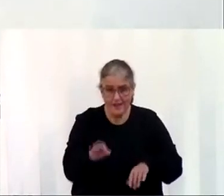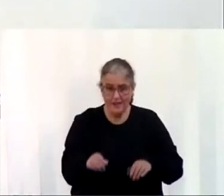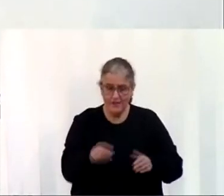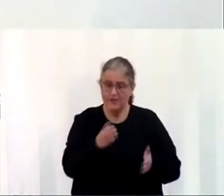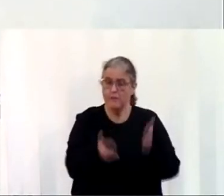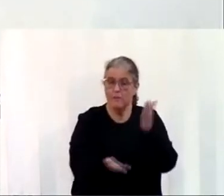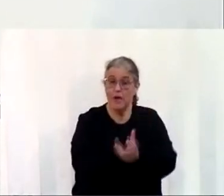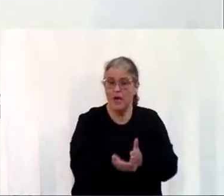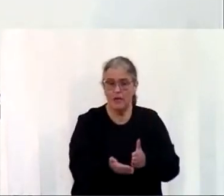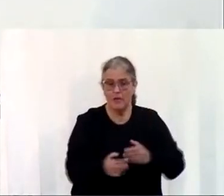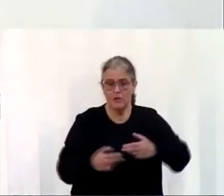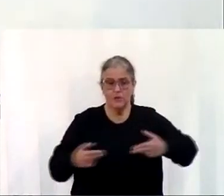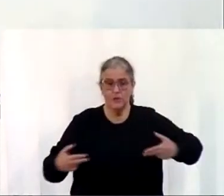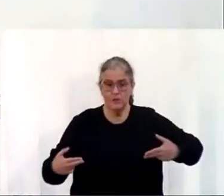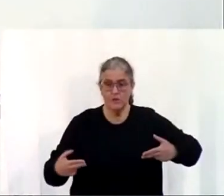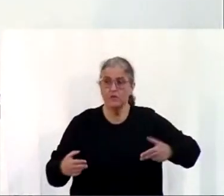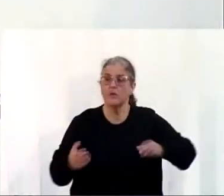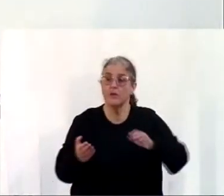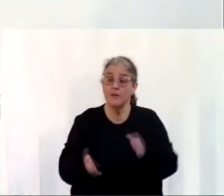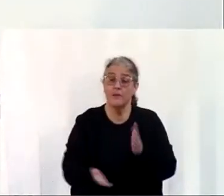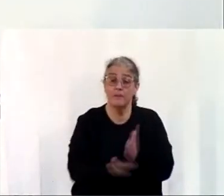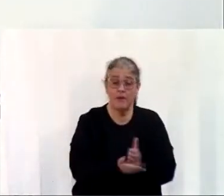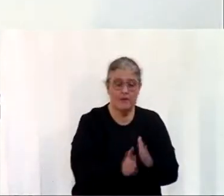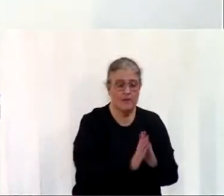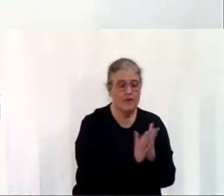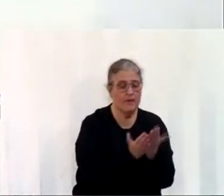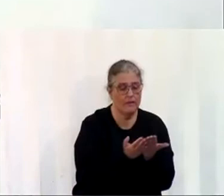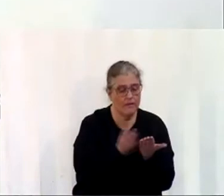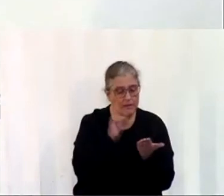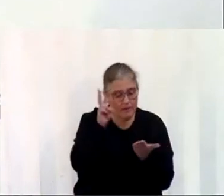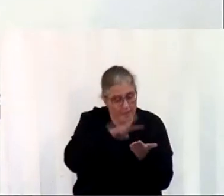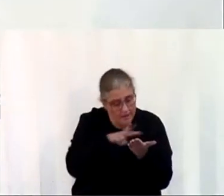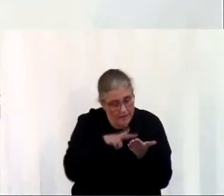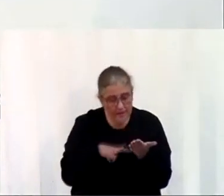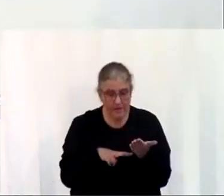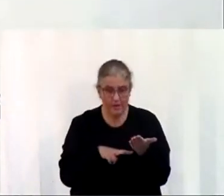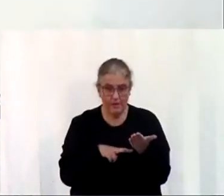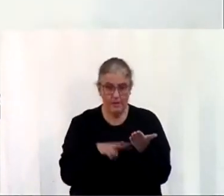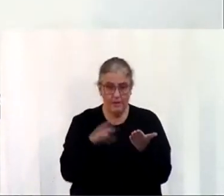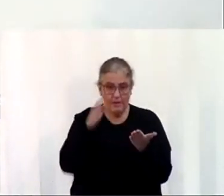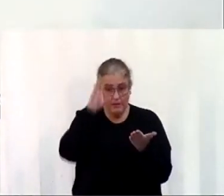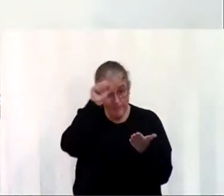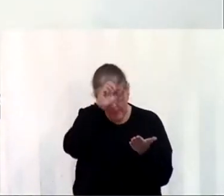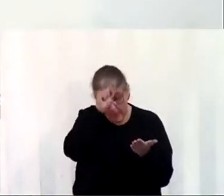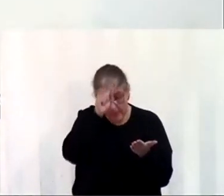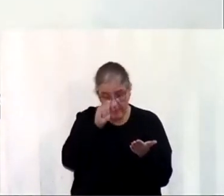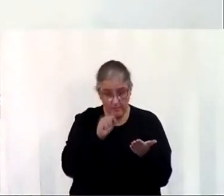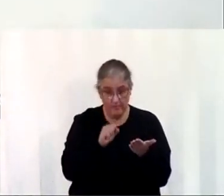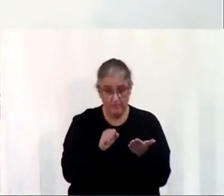A gente ora quando ora. A gente não ora quando pensa em Deus. A gente ora quando ora.